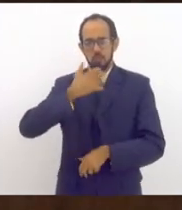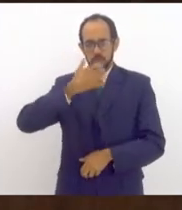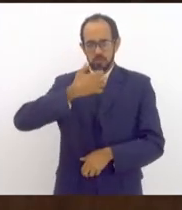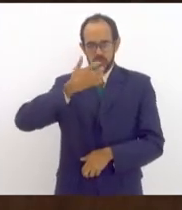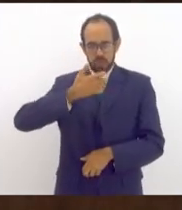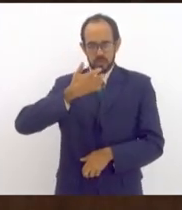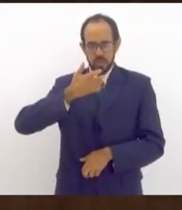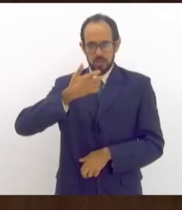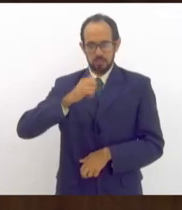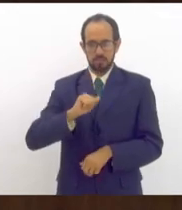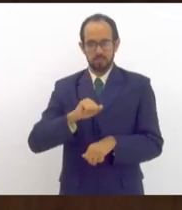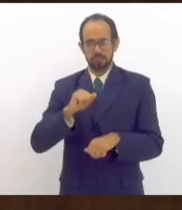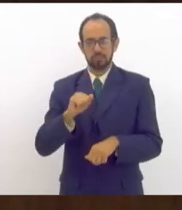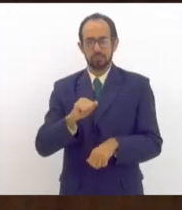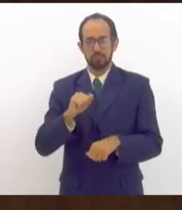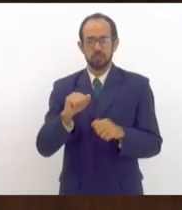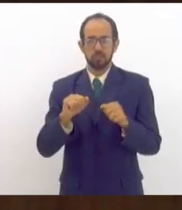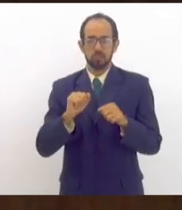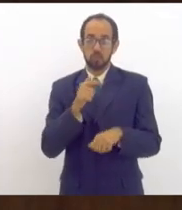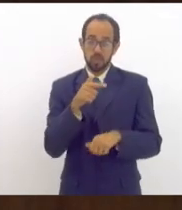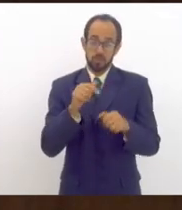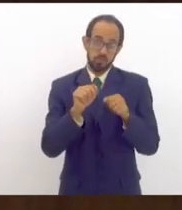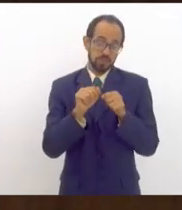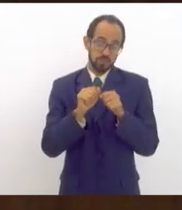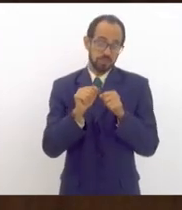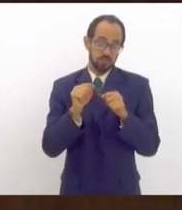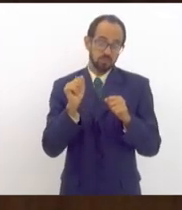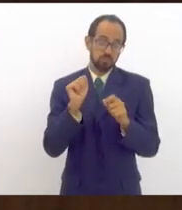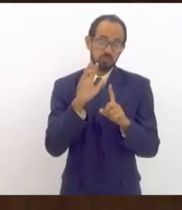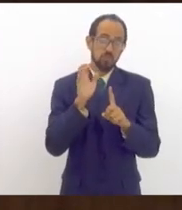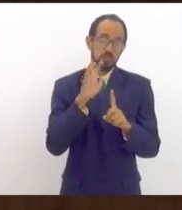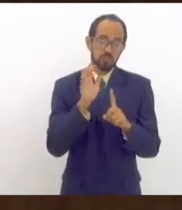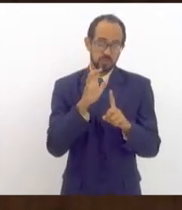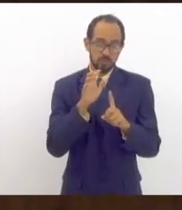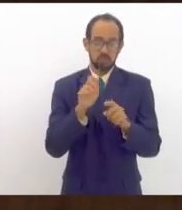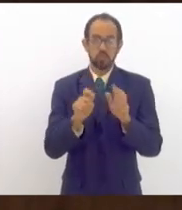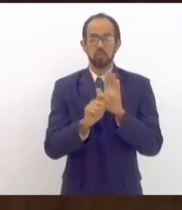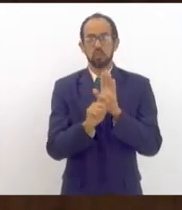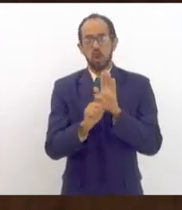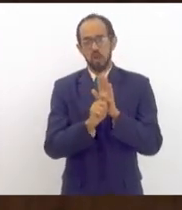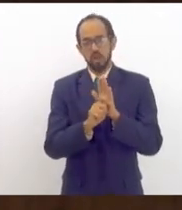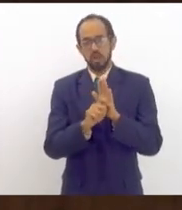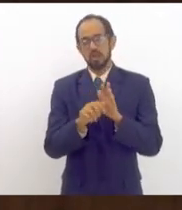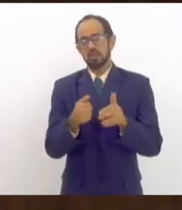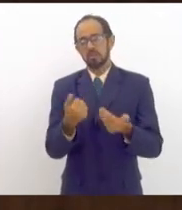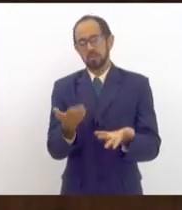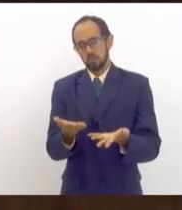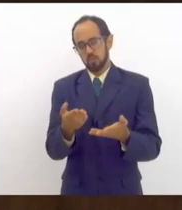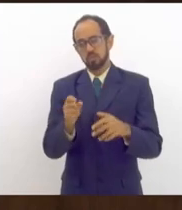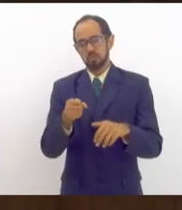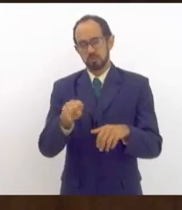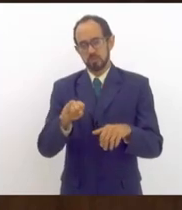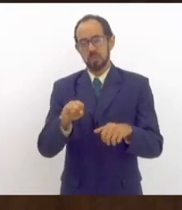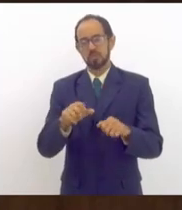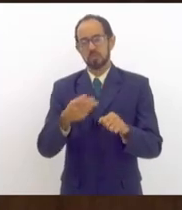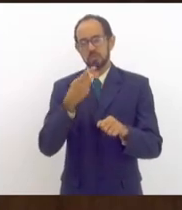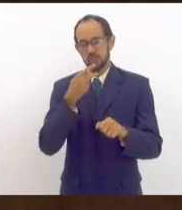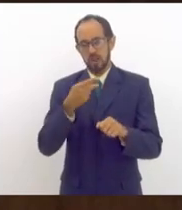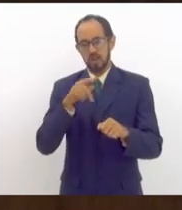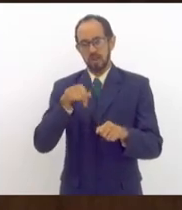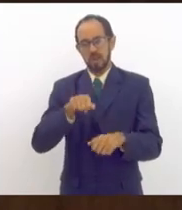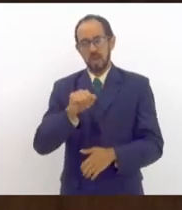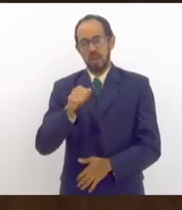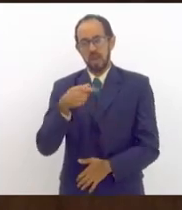analogia ao uso de drogas na verdade quando a gente trata algo como analogia Apologia desculpe